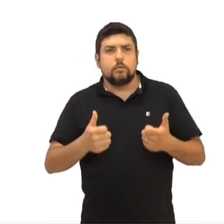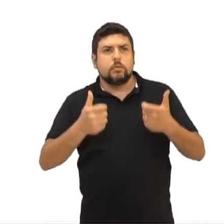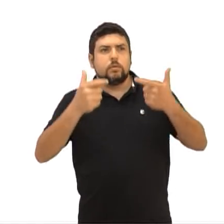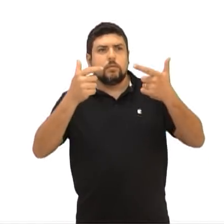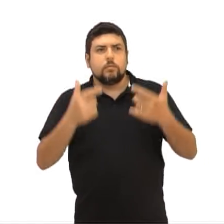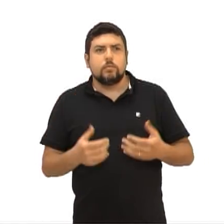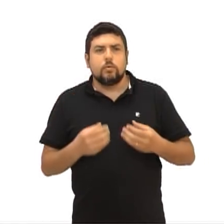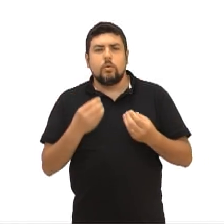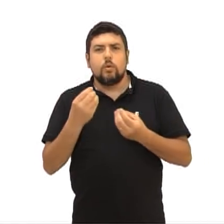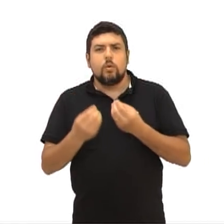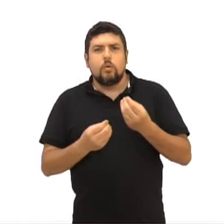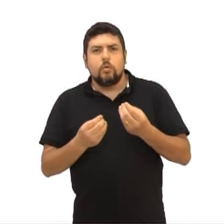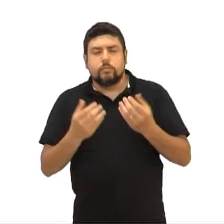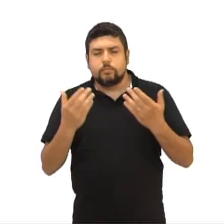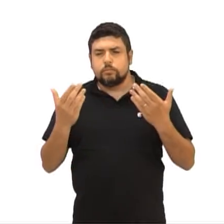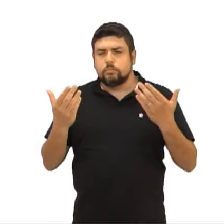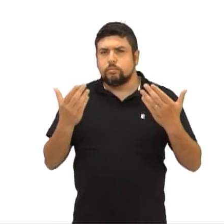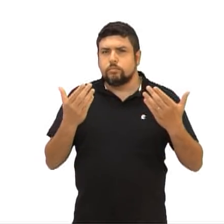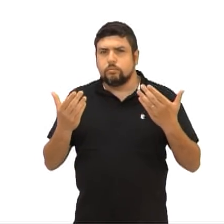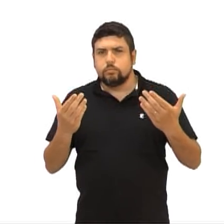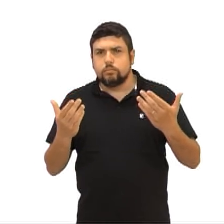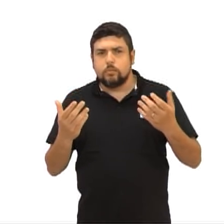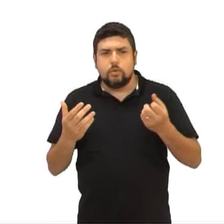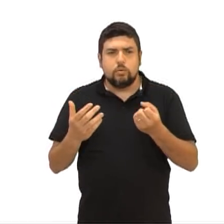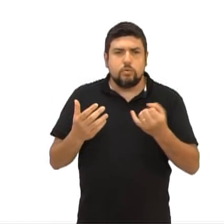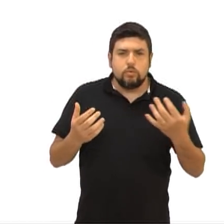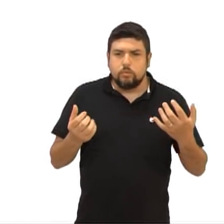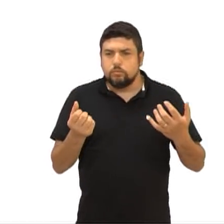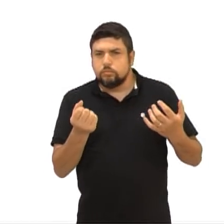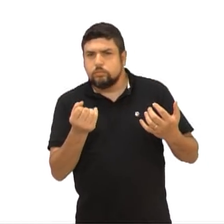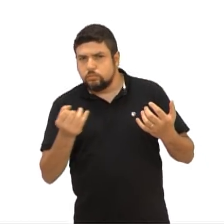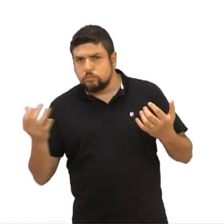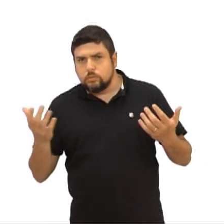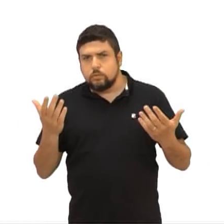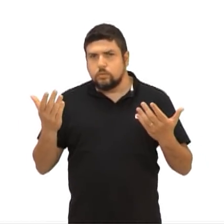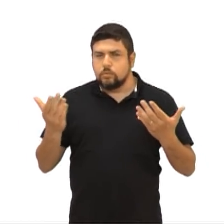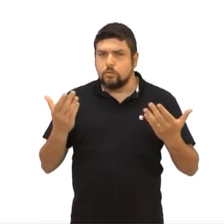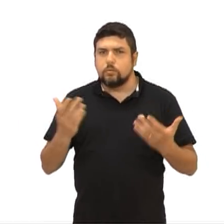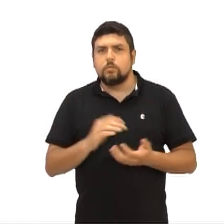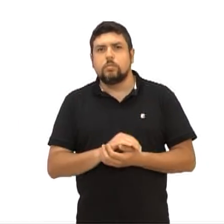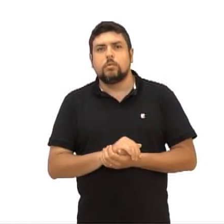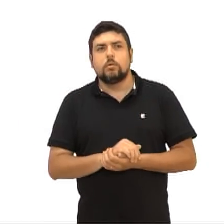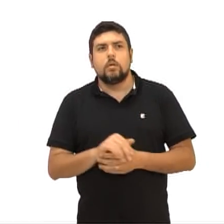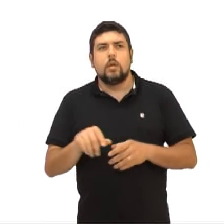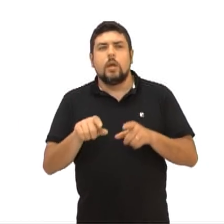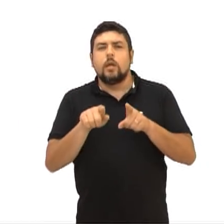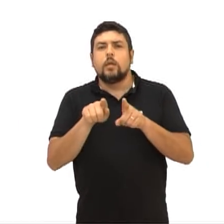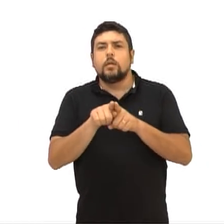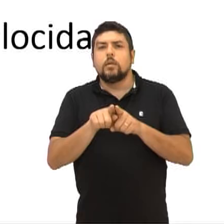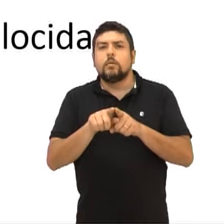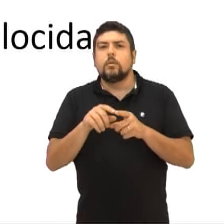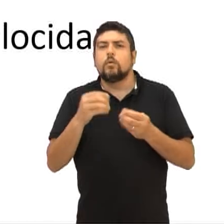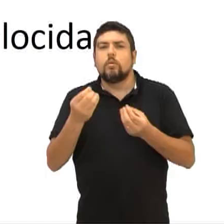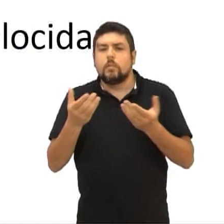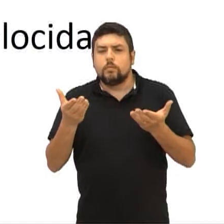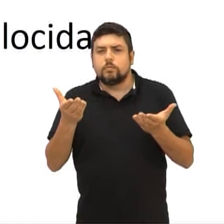razão entre dois números ou entre duas grandezas e o conceito de